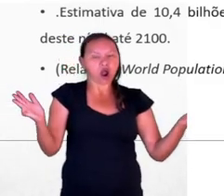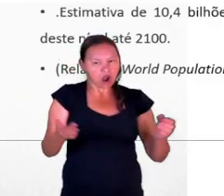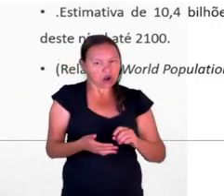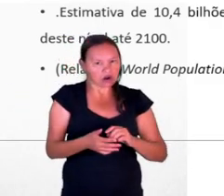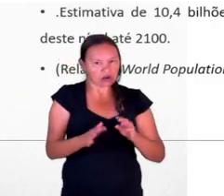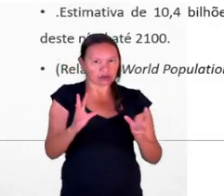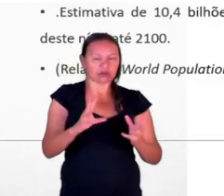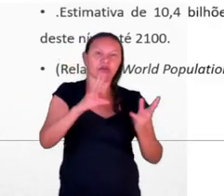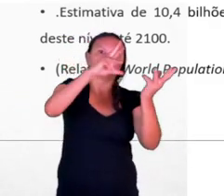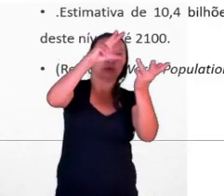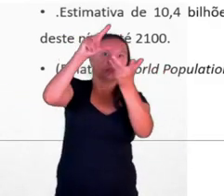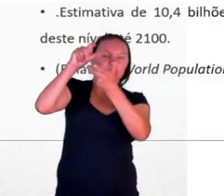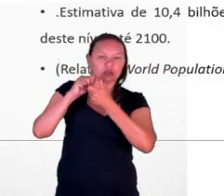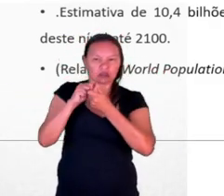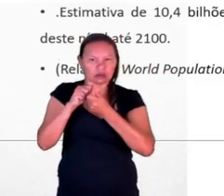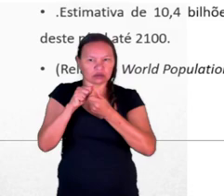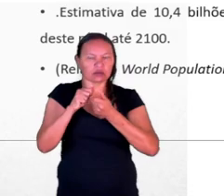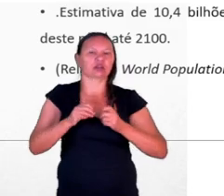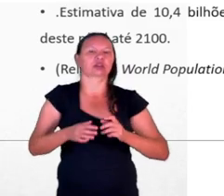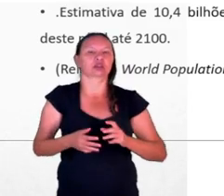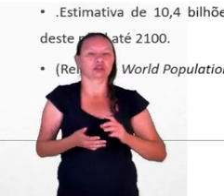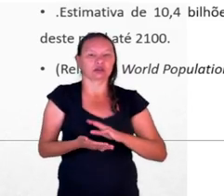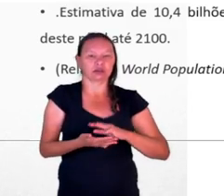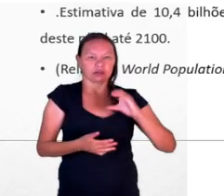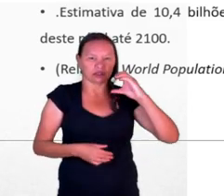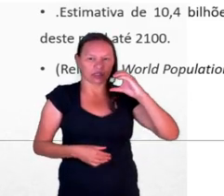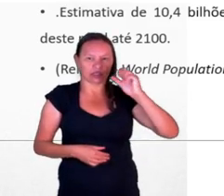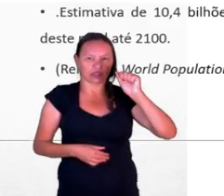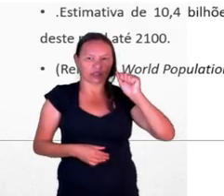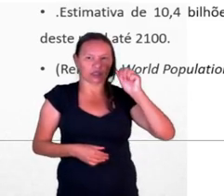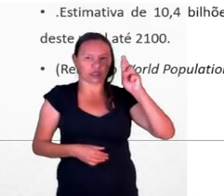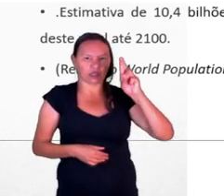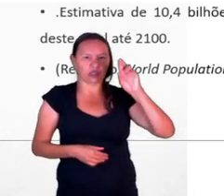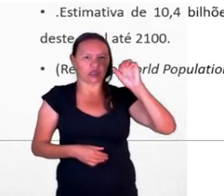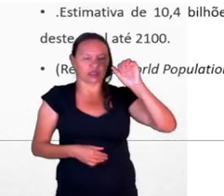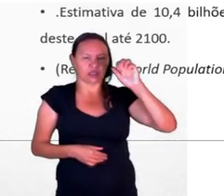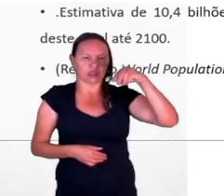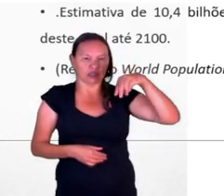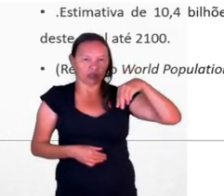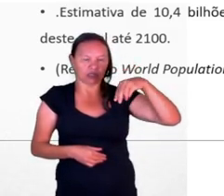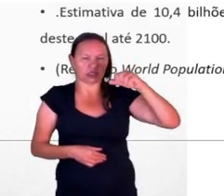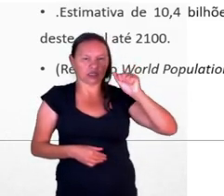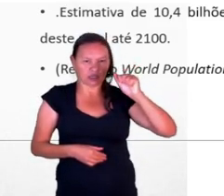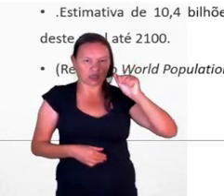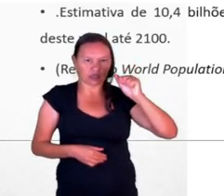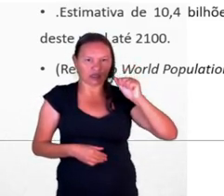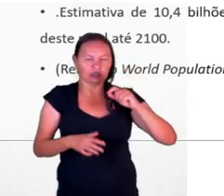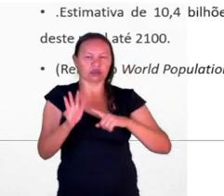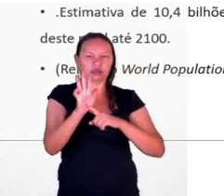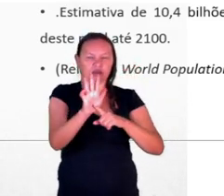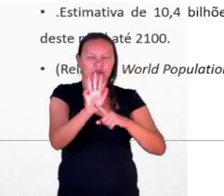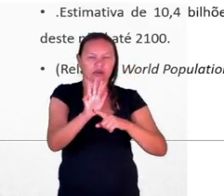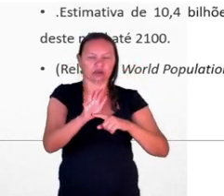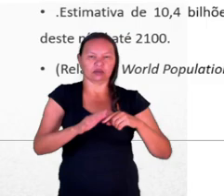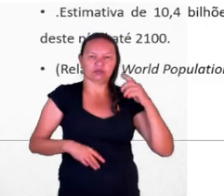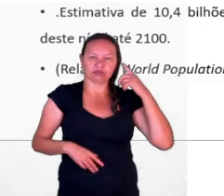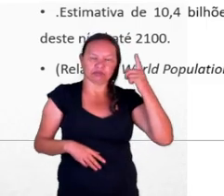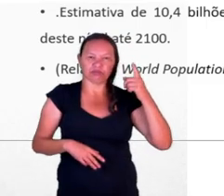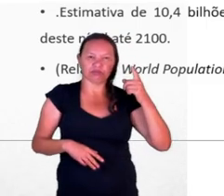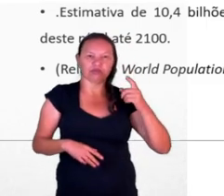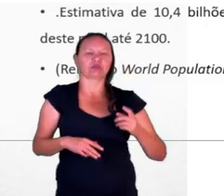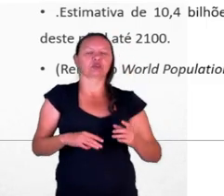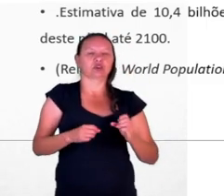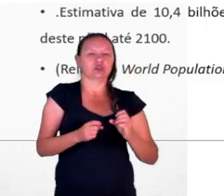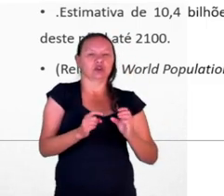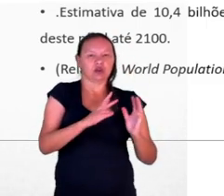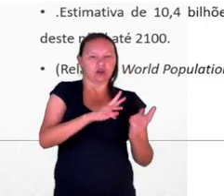espacial como a Nebulosa Kina né capturada pelo telescópio James a população Global